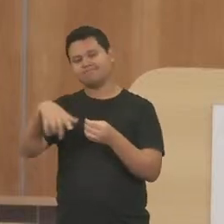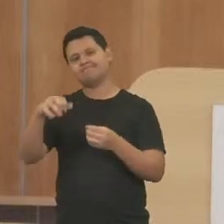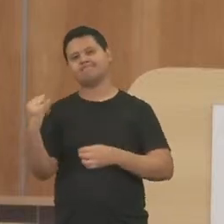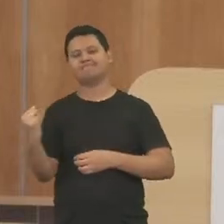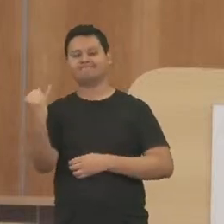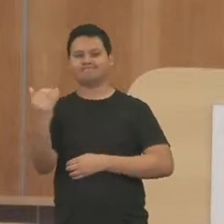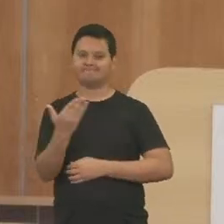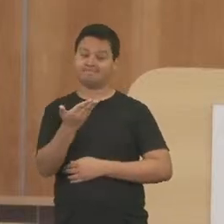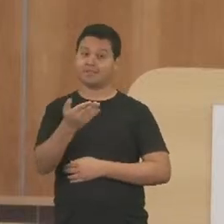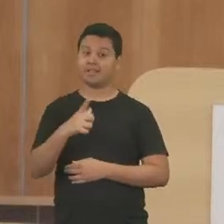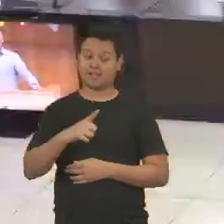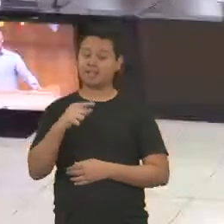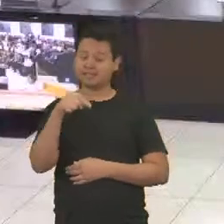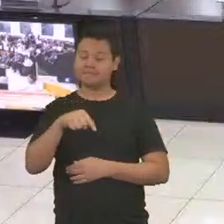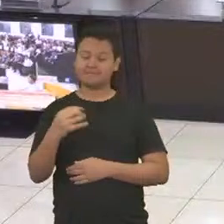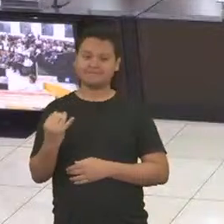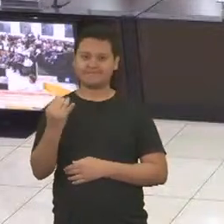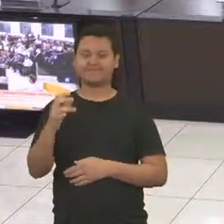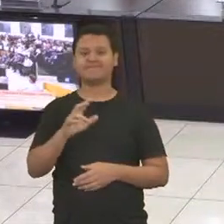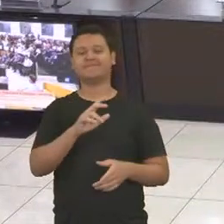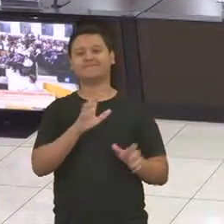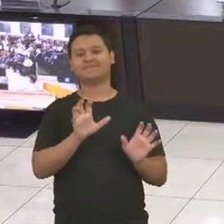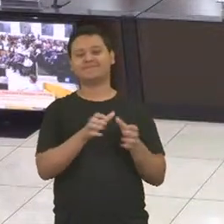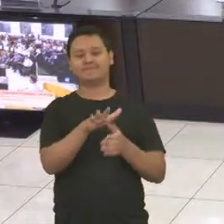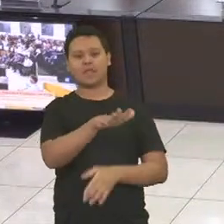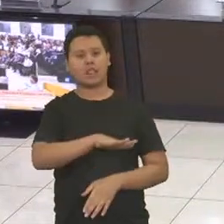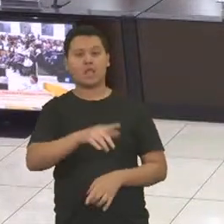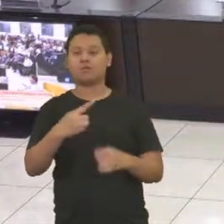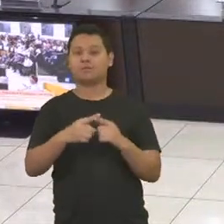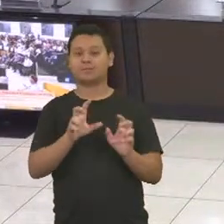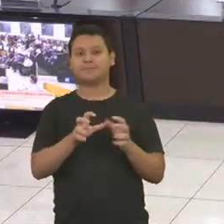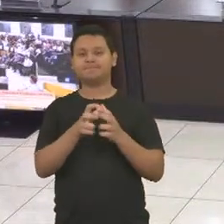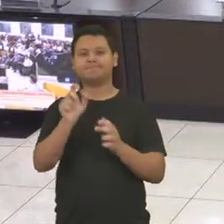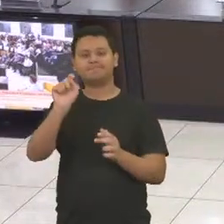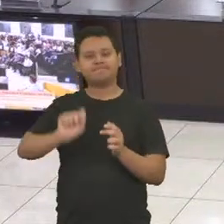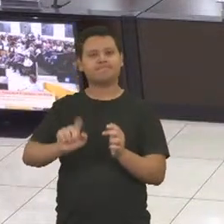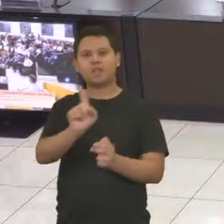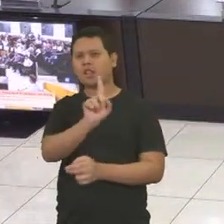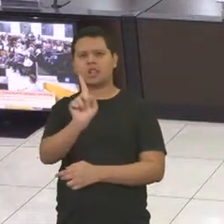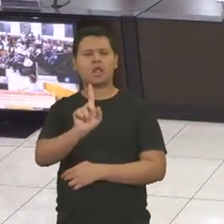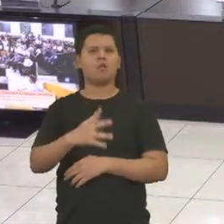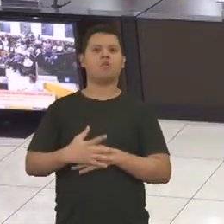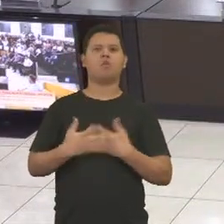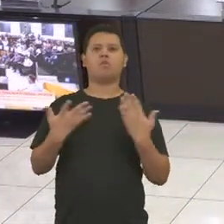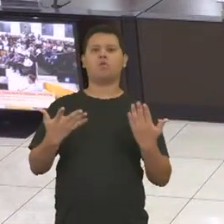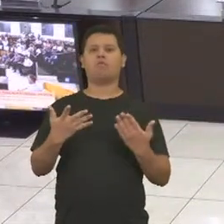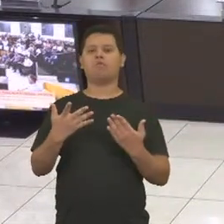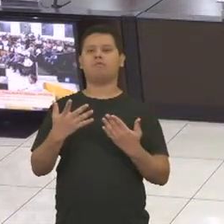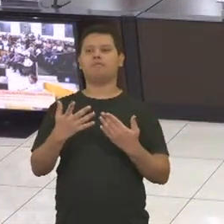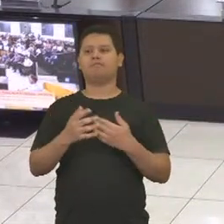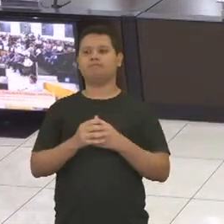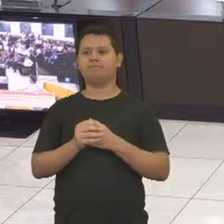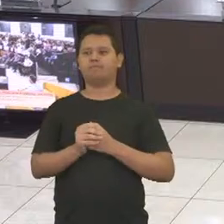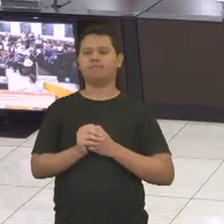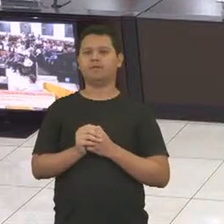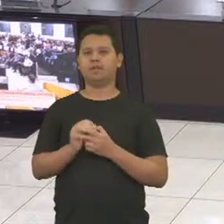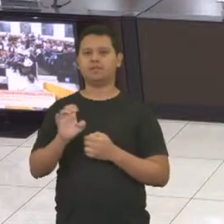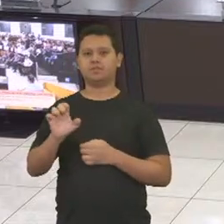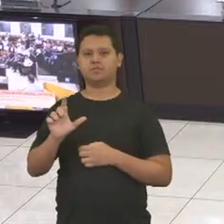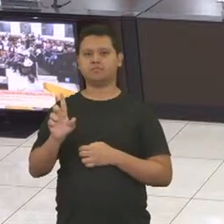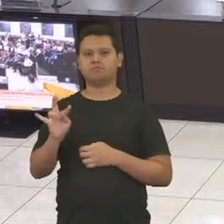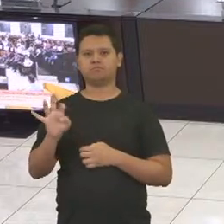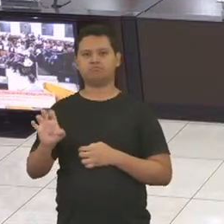muito importante tê-los aqui nesse espaço democrático, porque a casa aqui não é de uma elite da nossa cidade, não é de